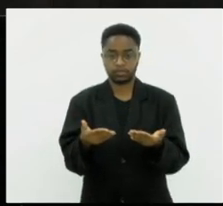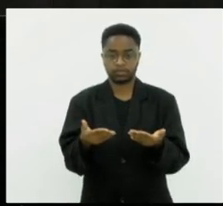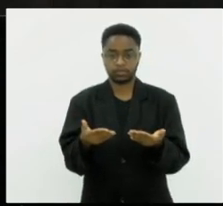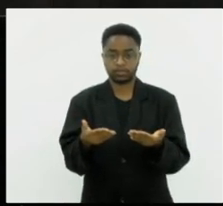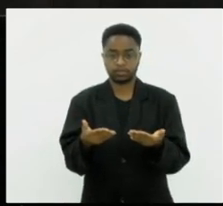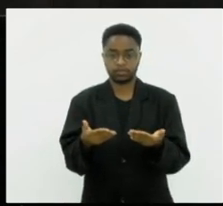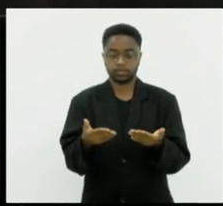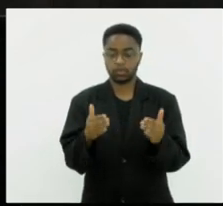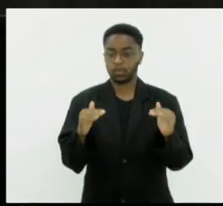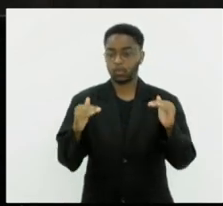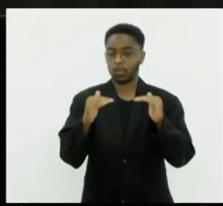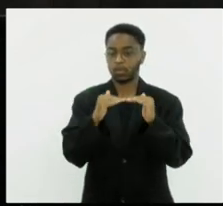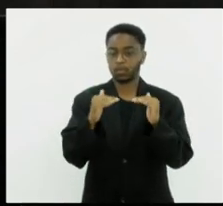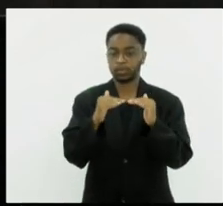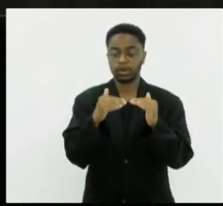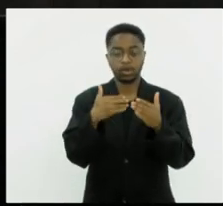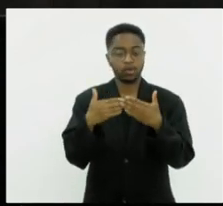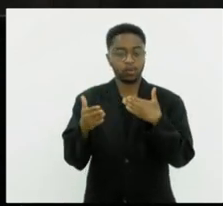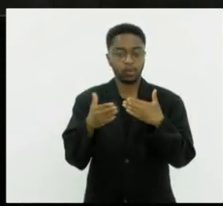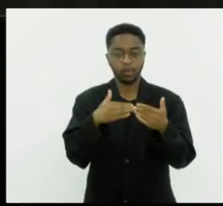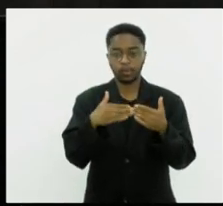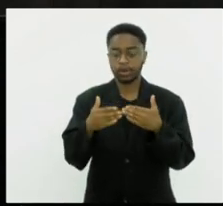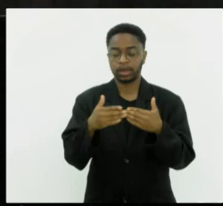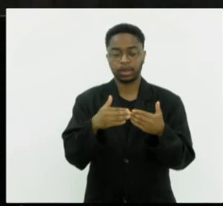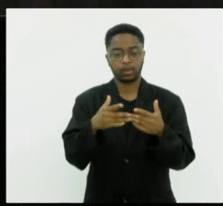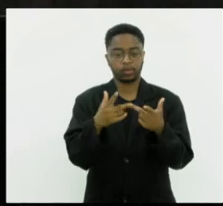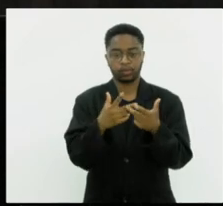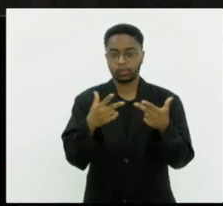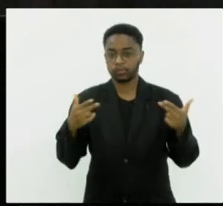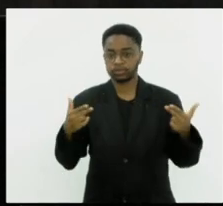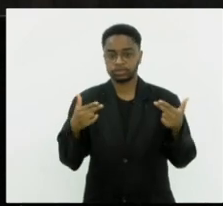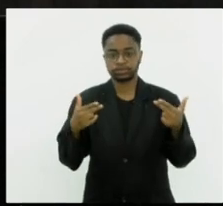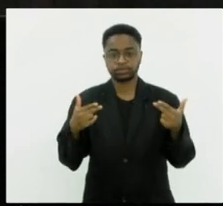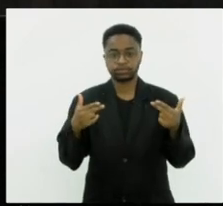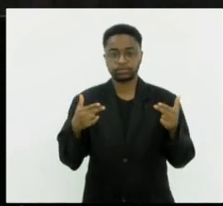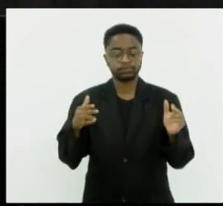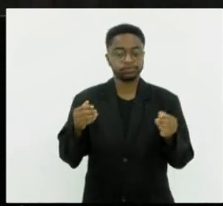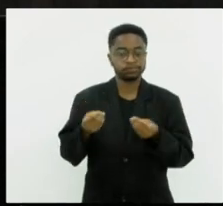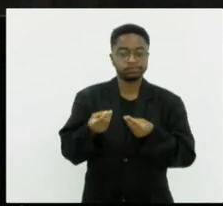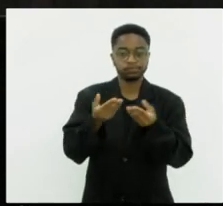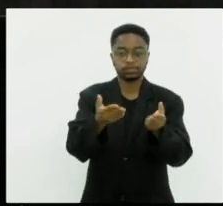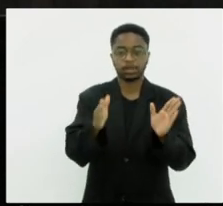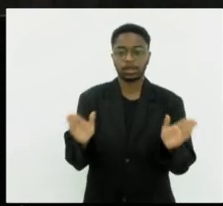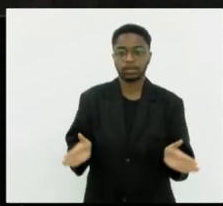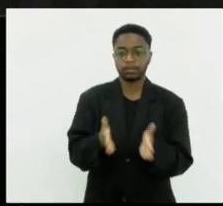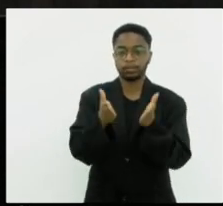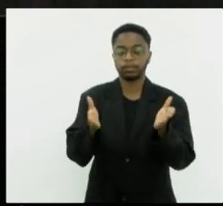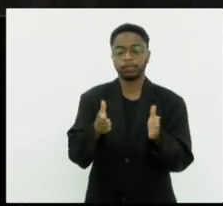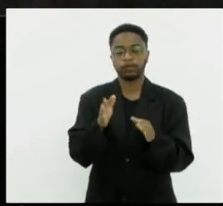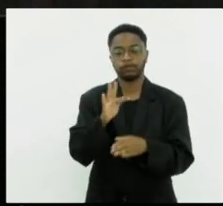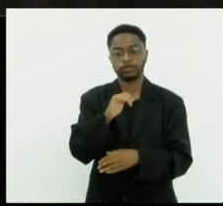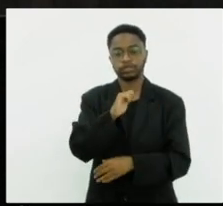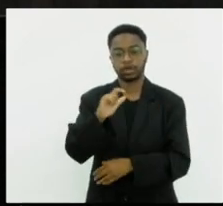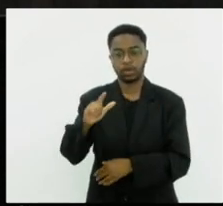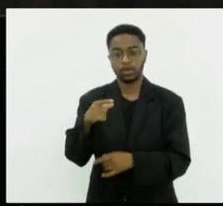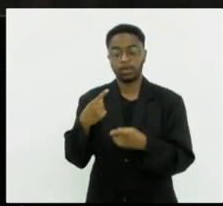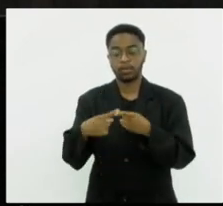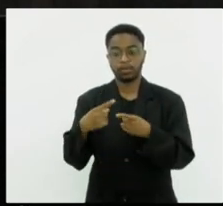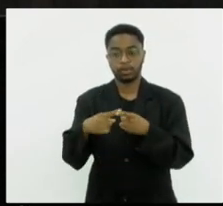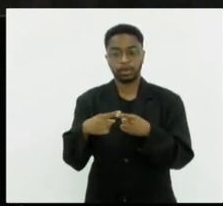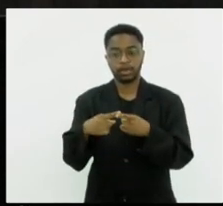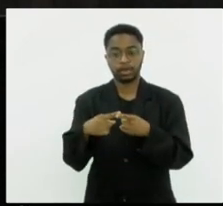mérito favorável a qualquer matéria que dê mais incentivo fiscal. Até porque a